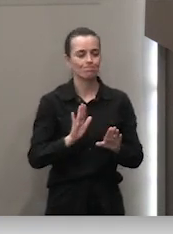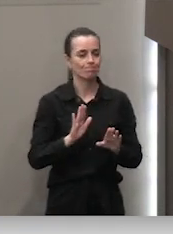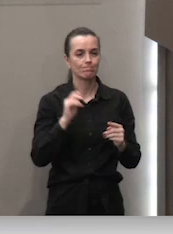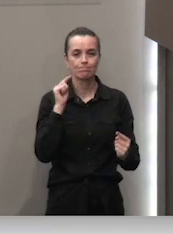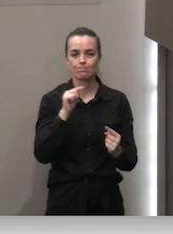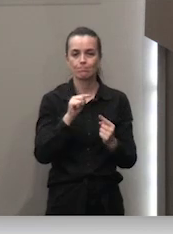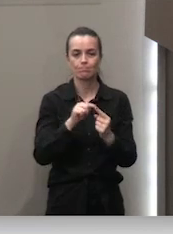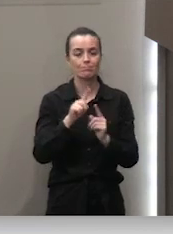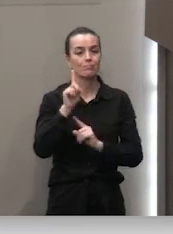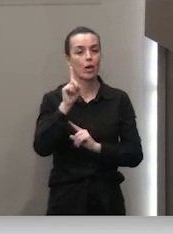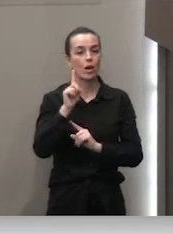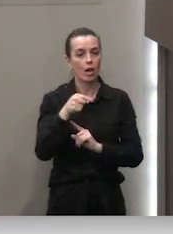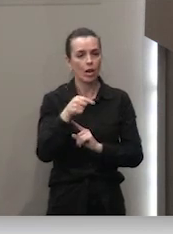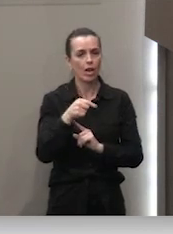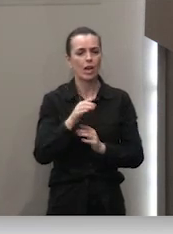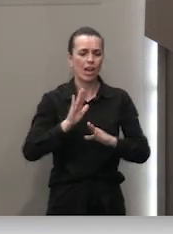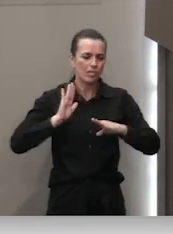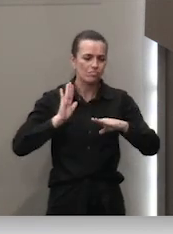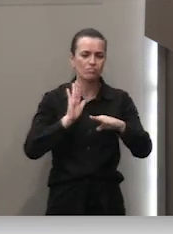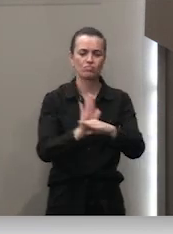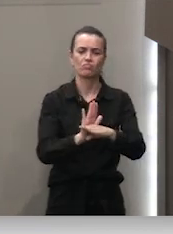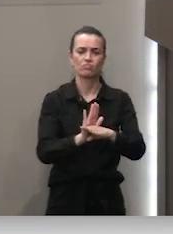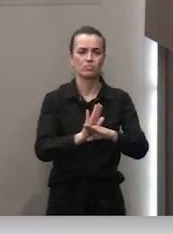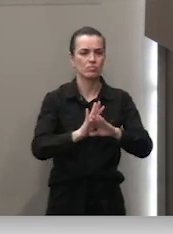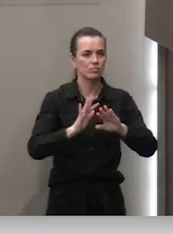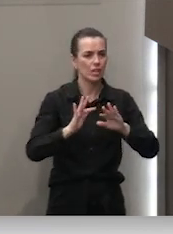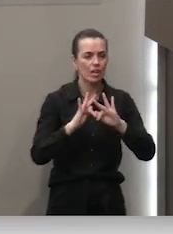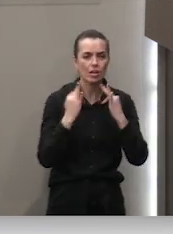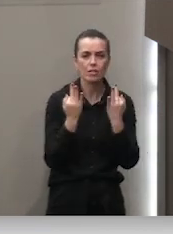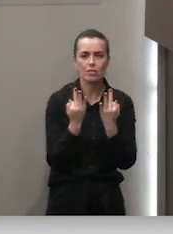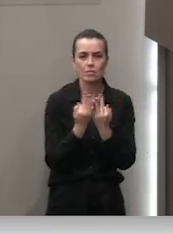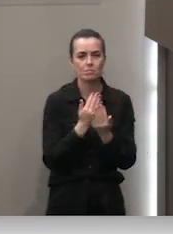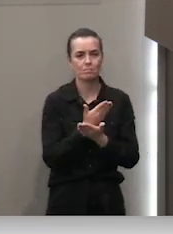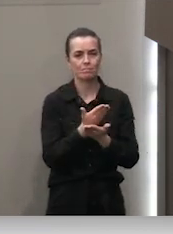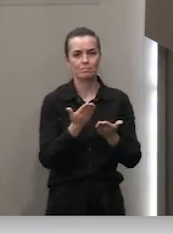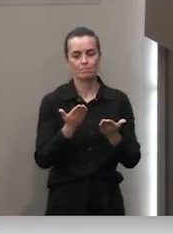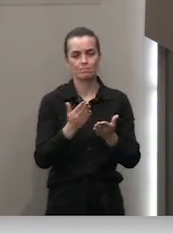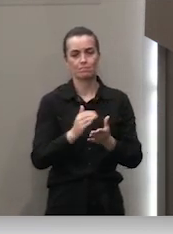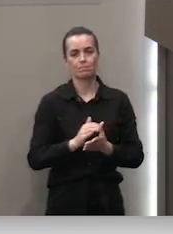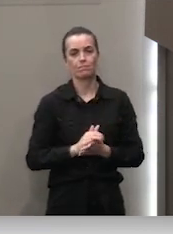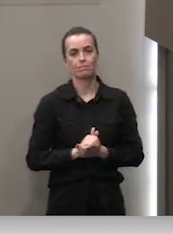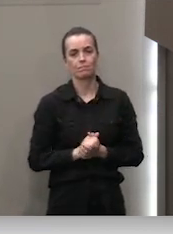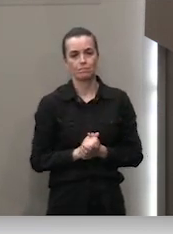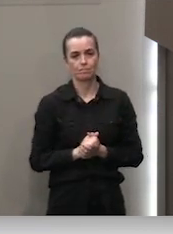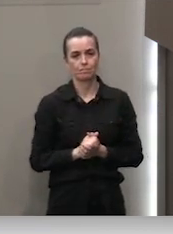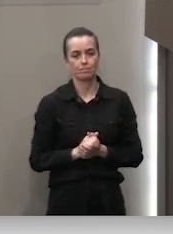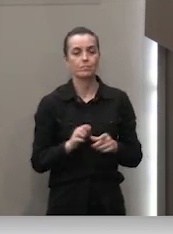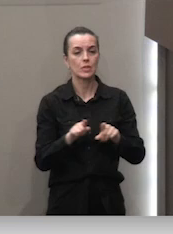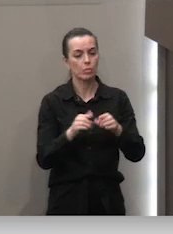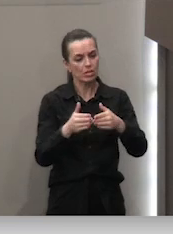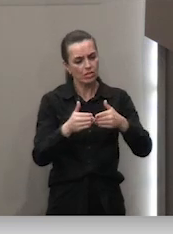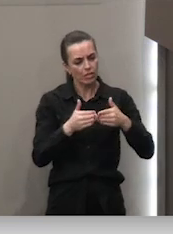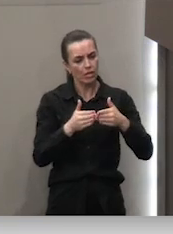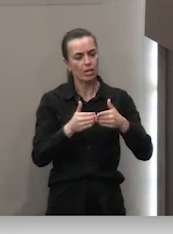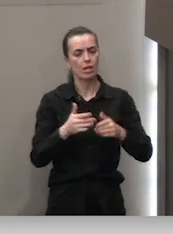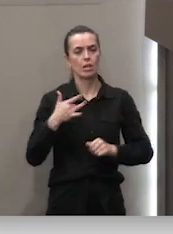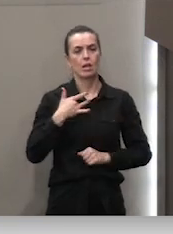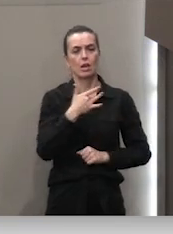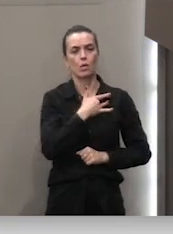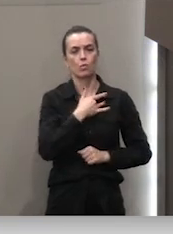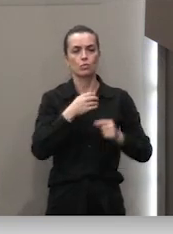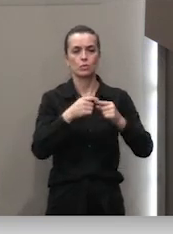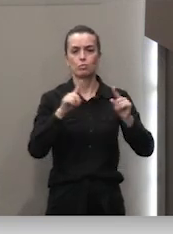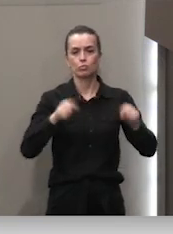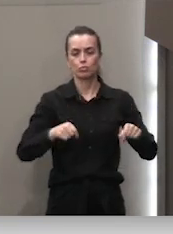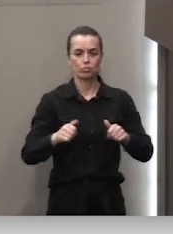defender a família de vocês, defender os interesses de vocês e defender uma saúde pública de qualidade,